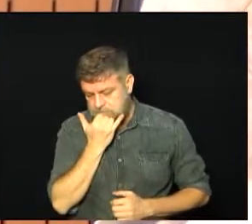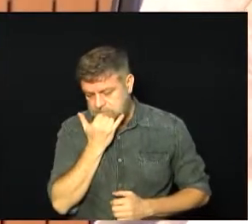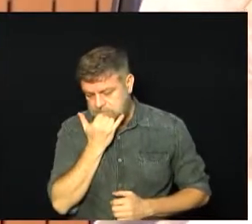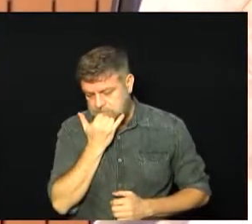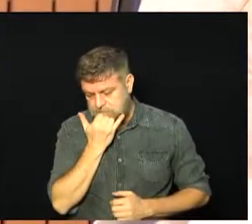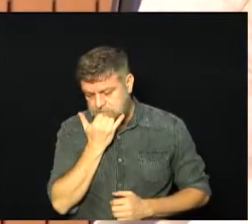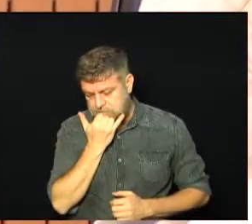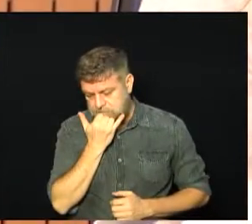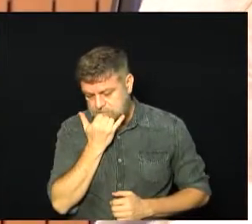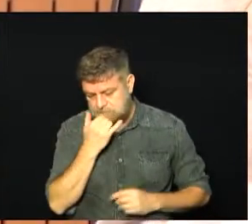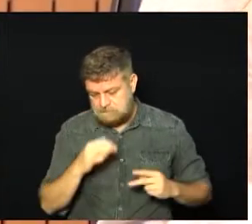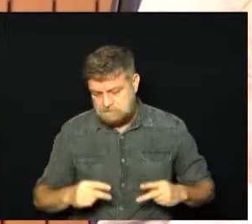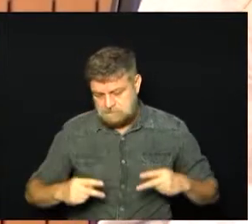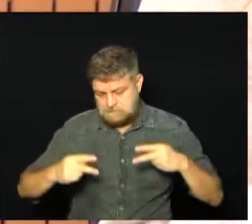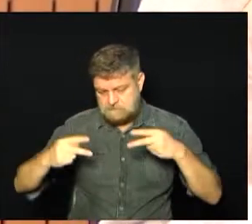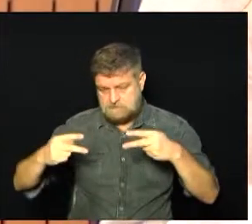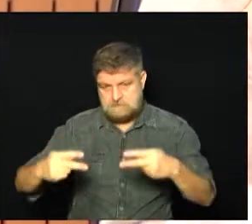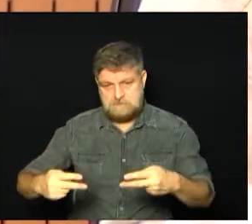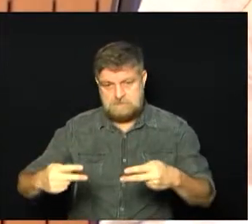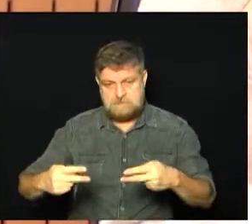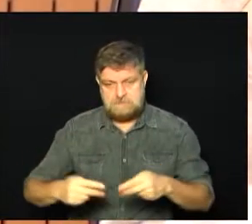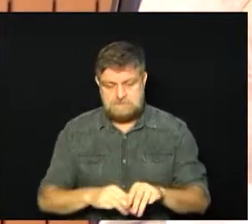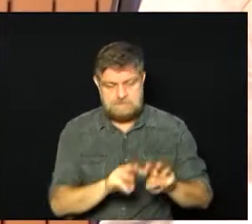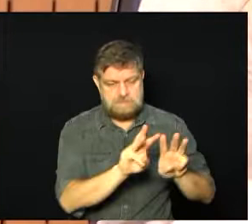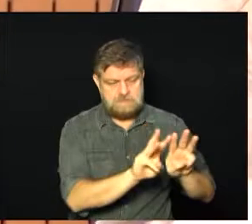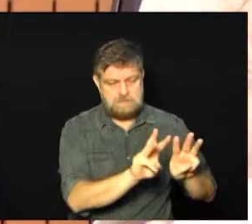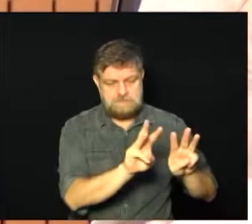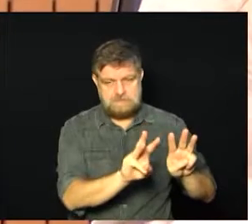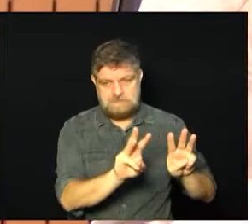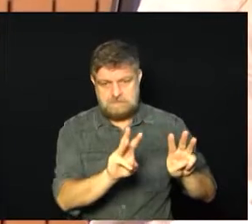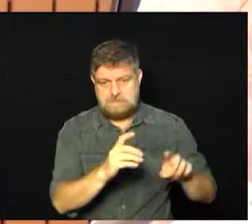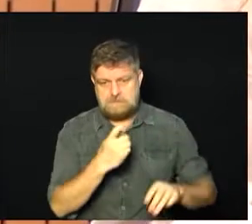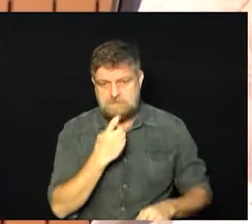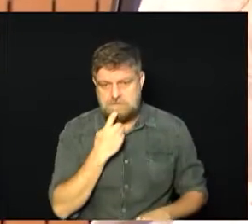através do link disponível na capa do site do